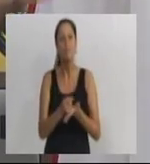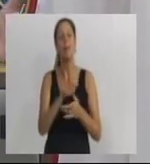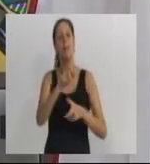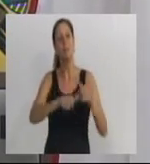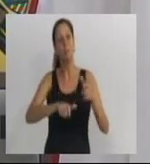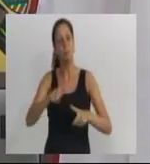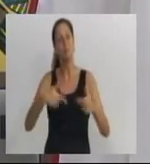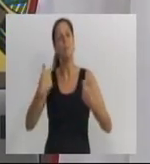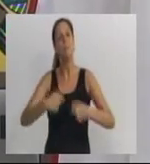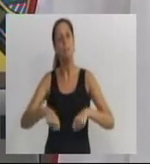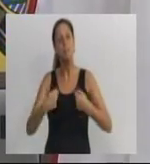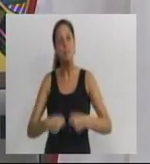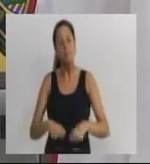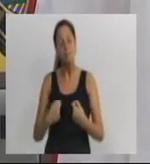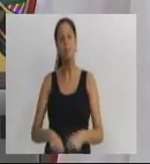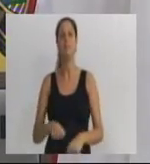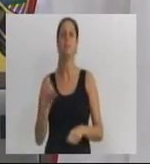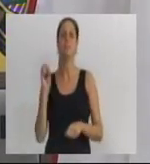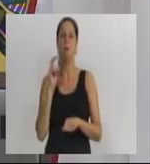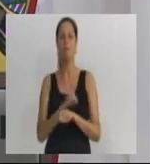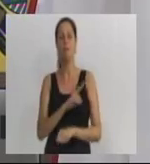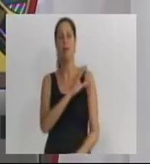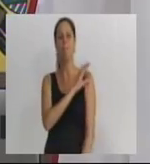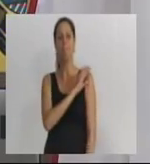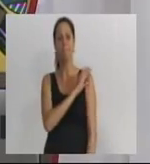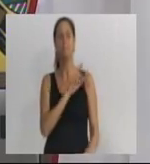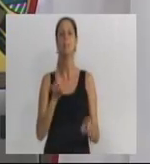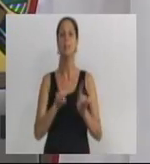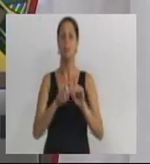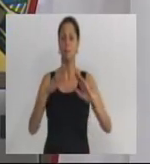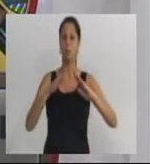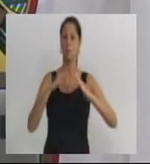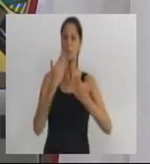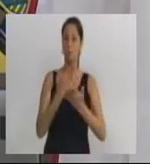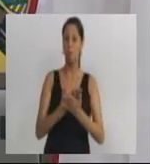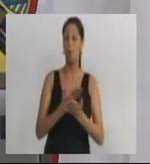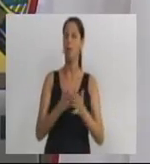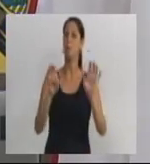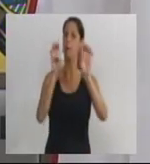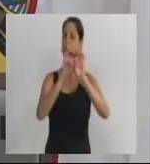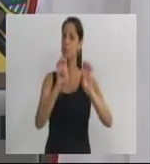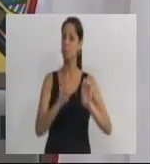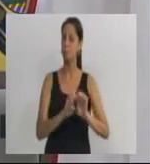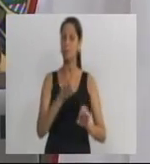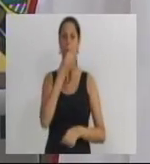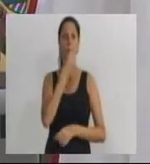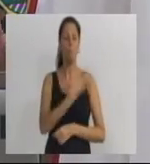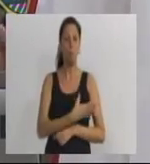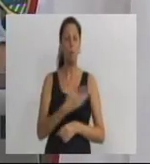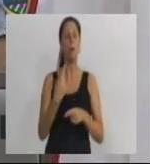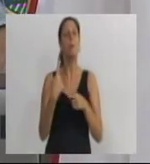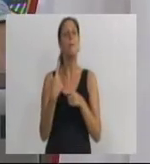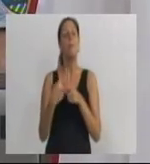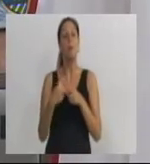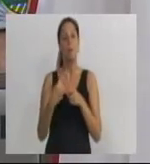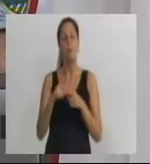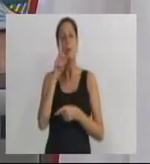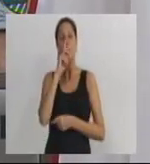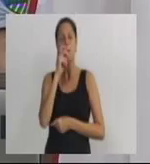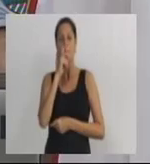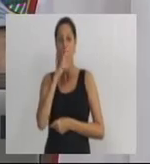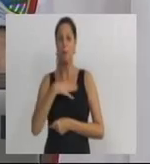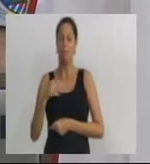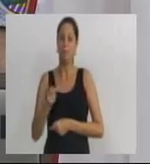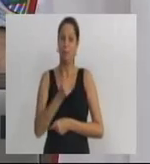locais adequados, preparados, com a infraestrutura necessária para poderem desempenhar seu papel, trabalhar e terem a certeza que seu filho